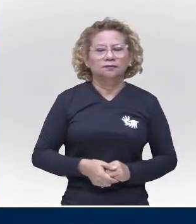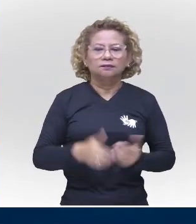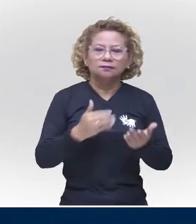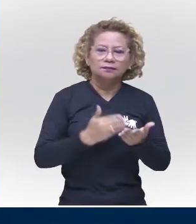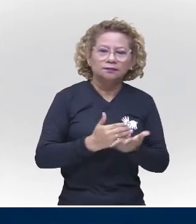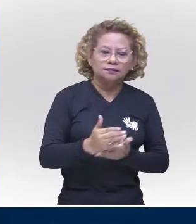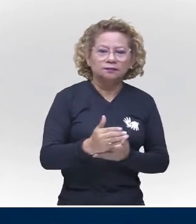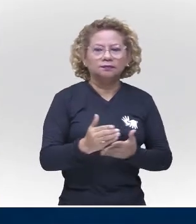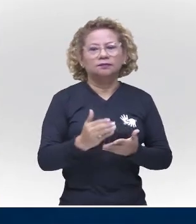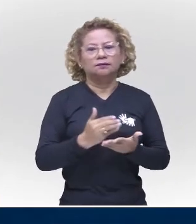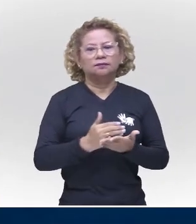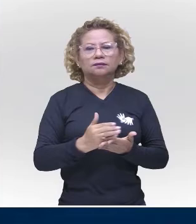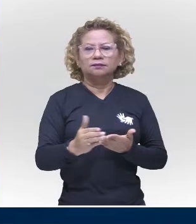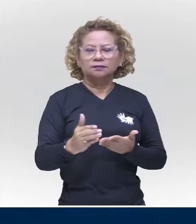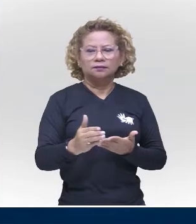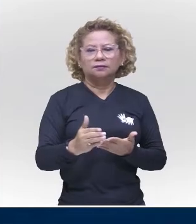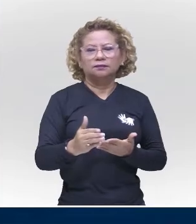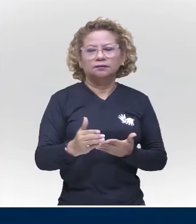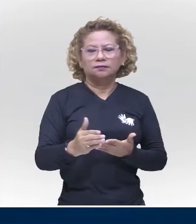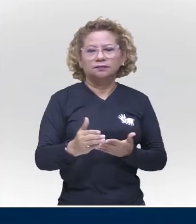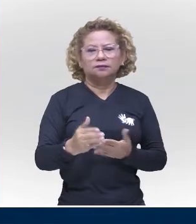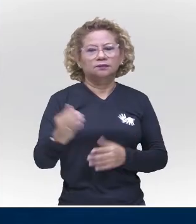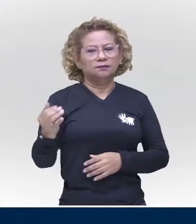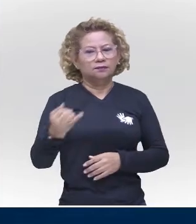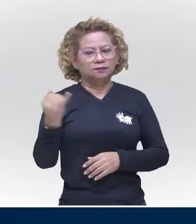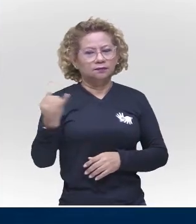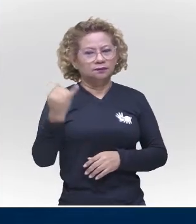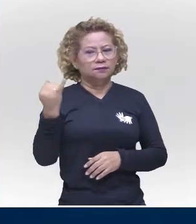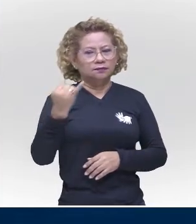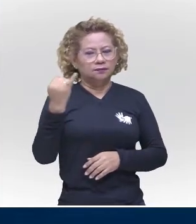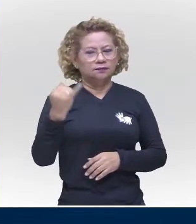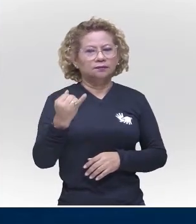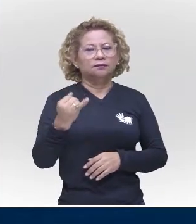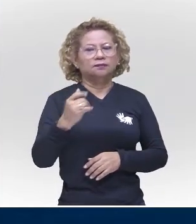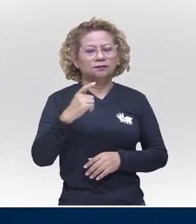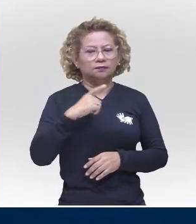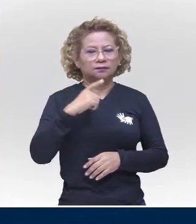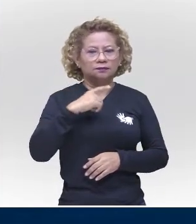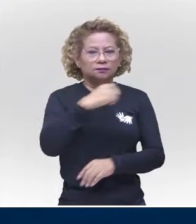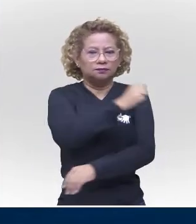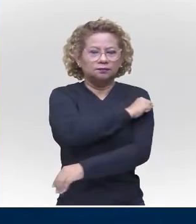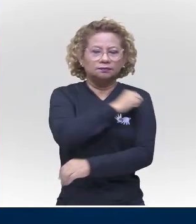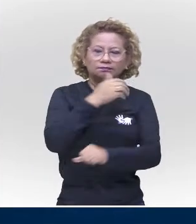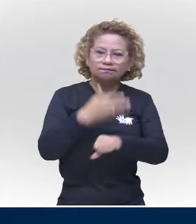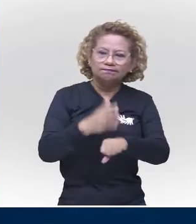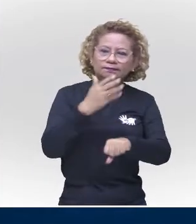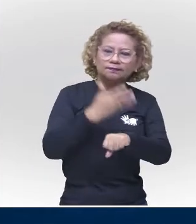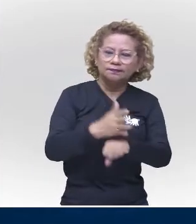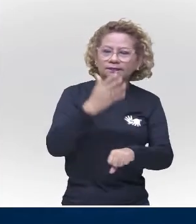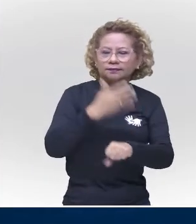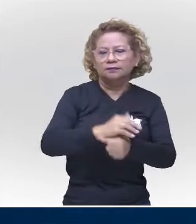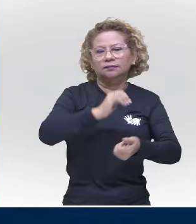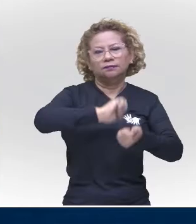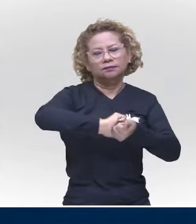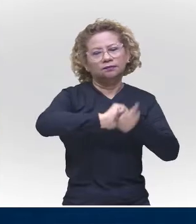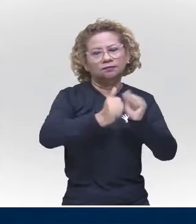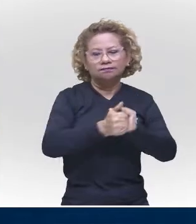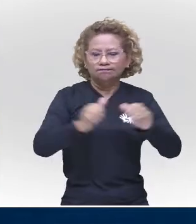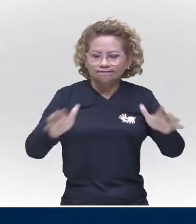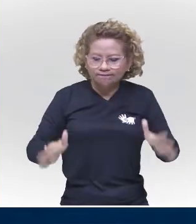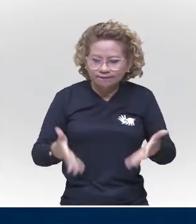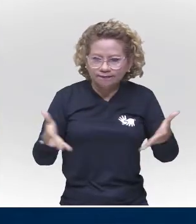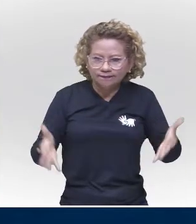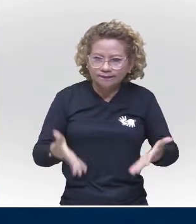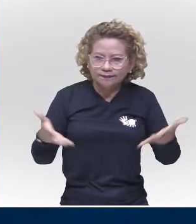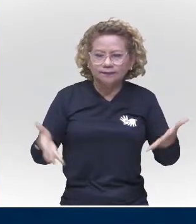sua criação iniciou a partir da sua necessidade de fazer com que os alunos praticassem um esporte, né? Só